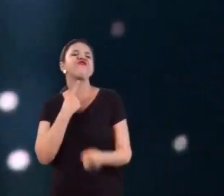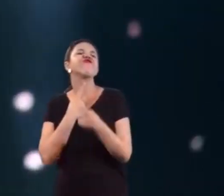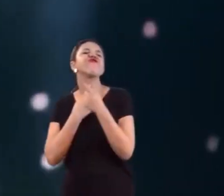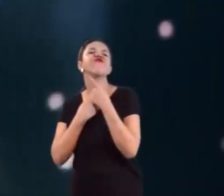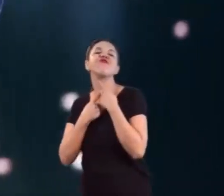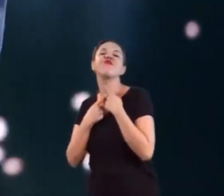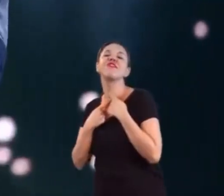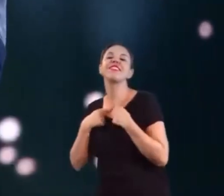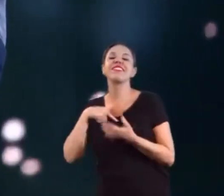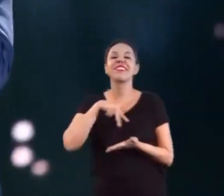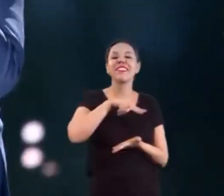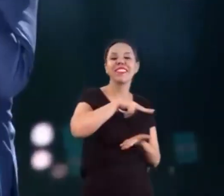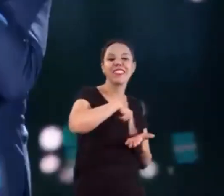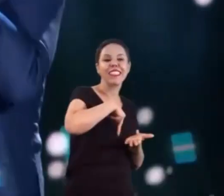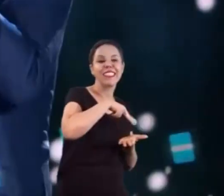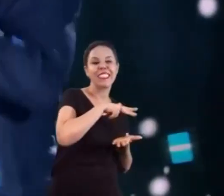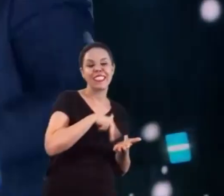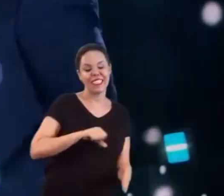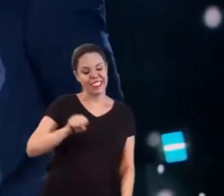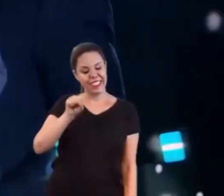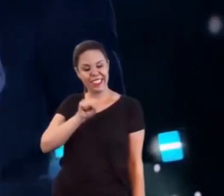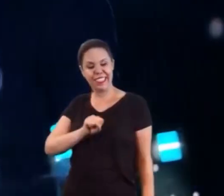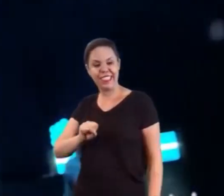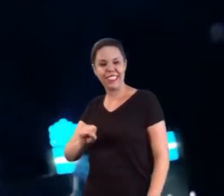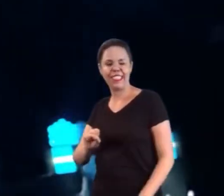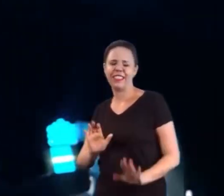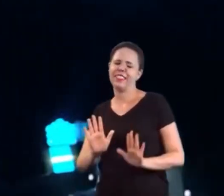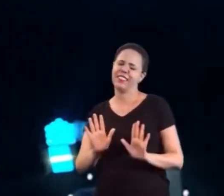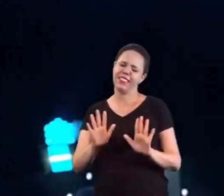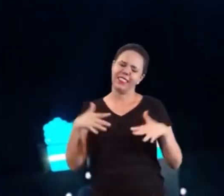Deu até vontade de dançar.